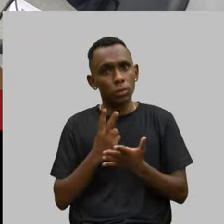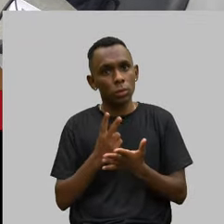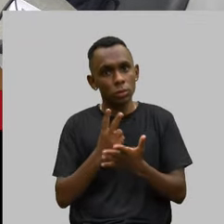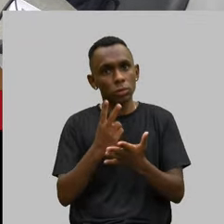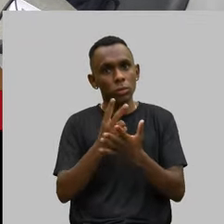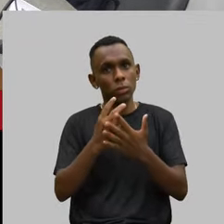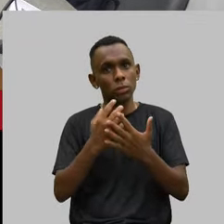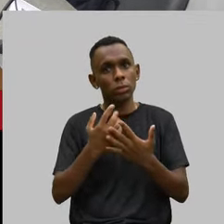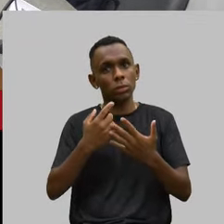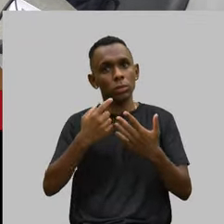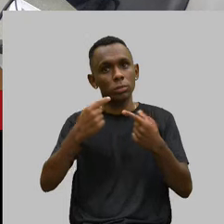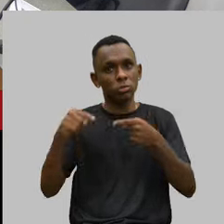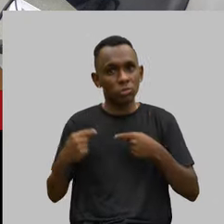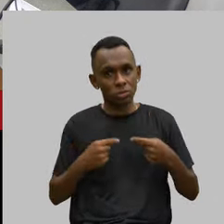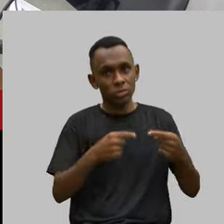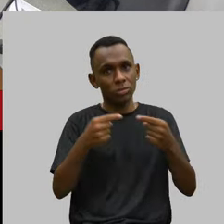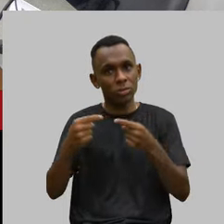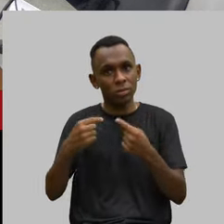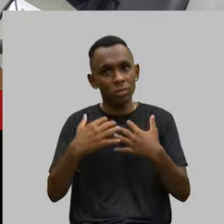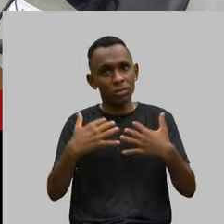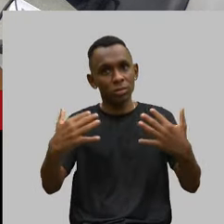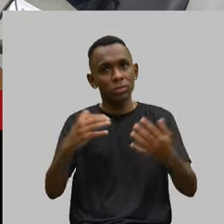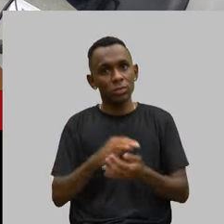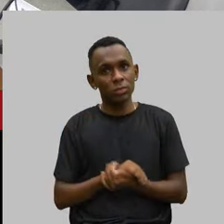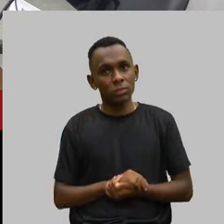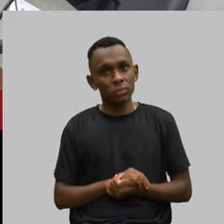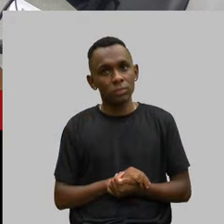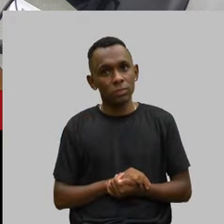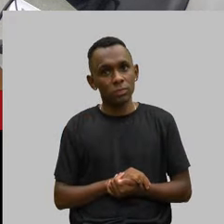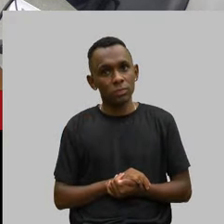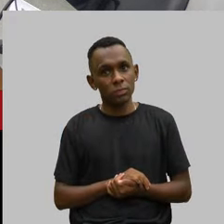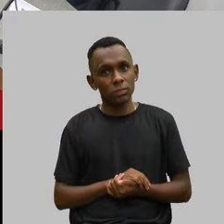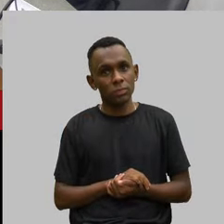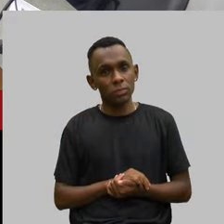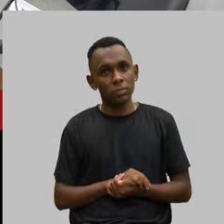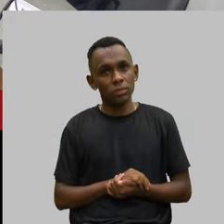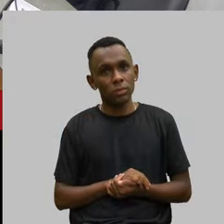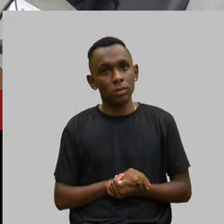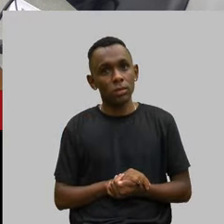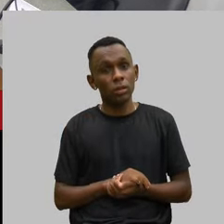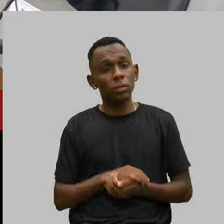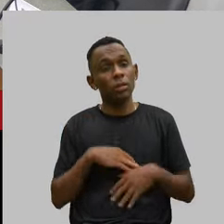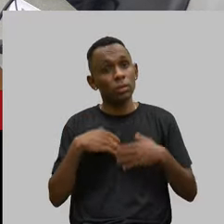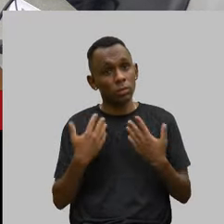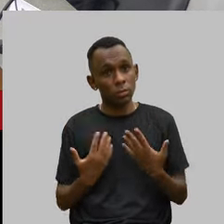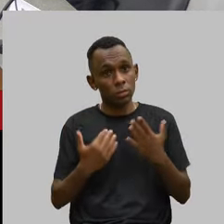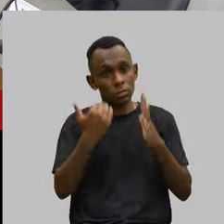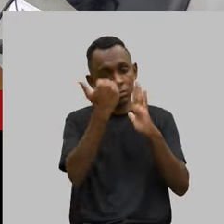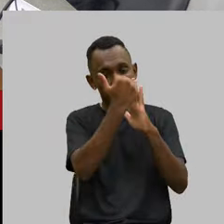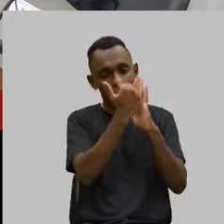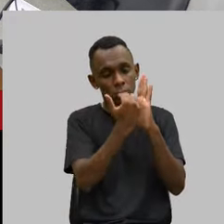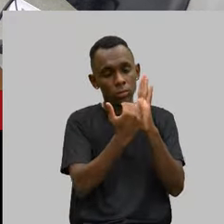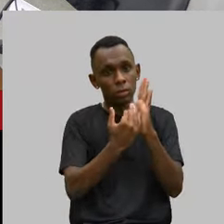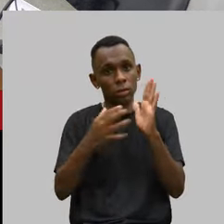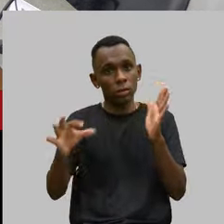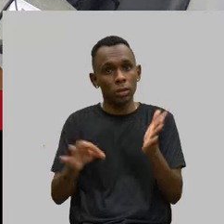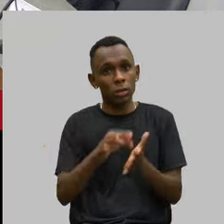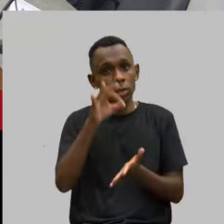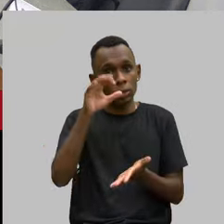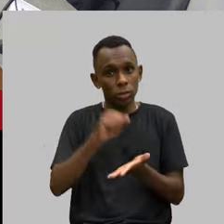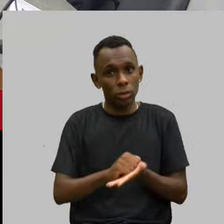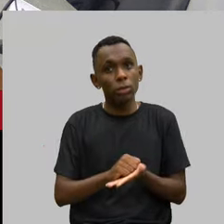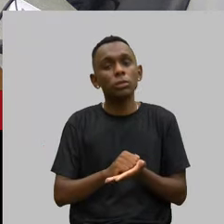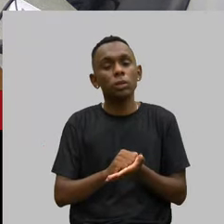audiência e vamos passar a palavra conforme as inscrições né dando